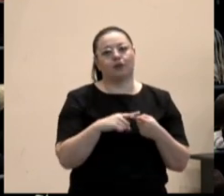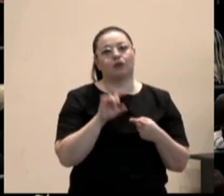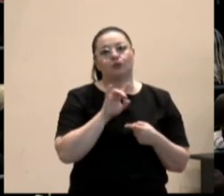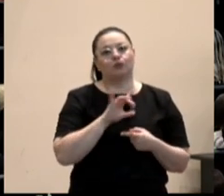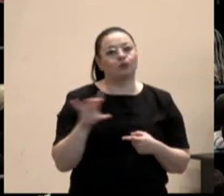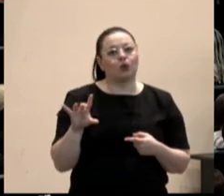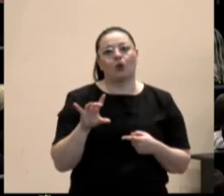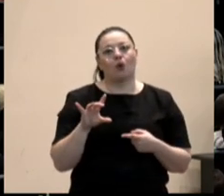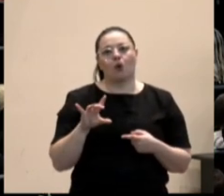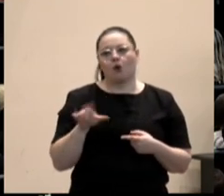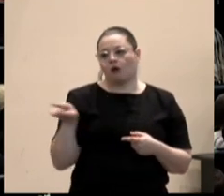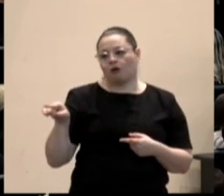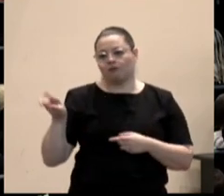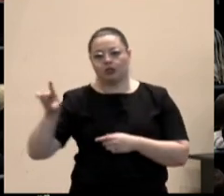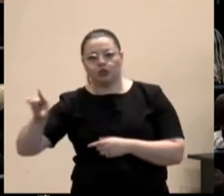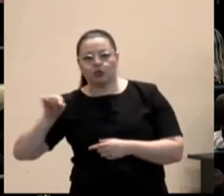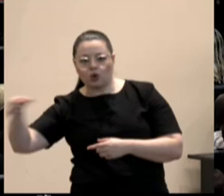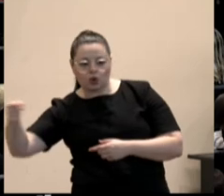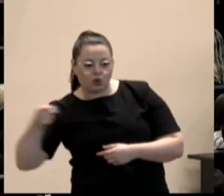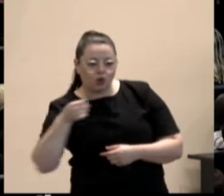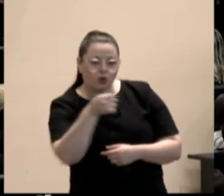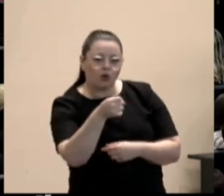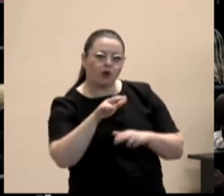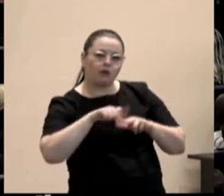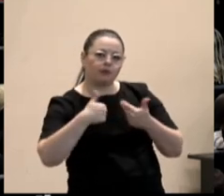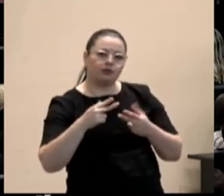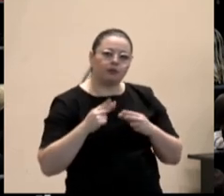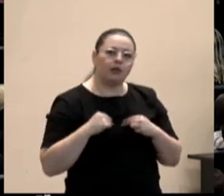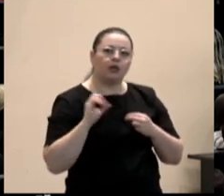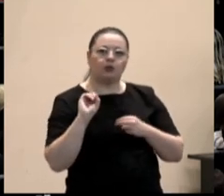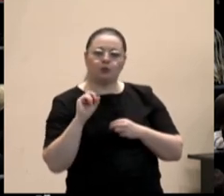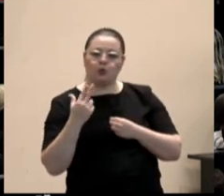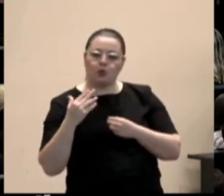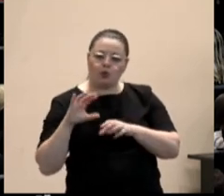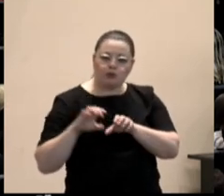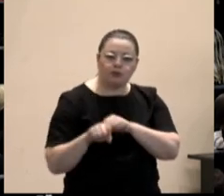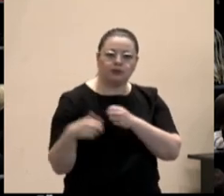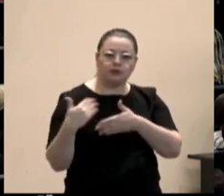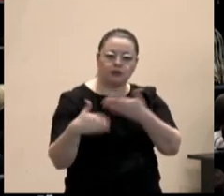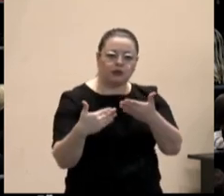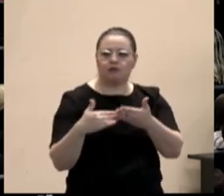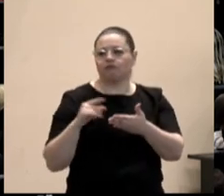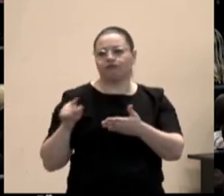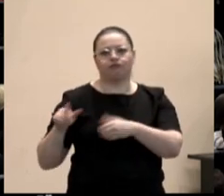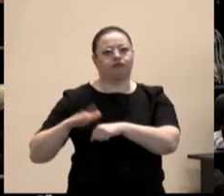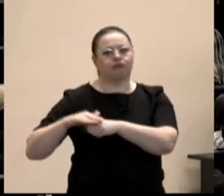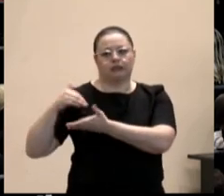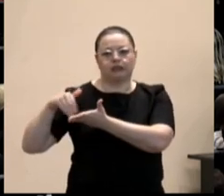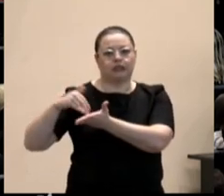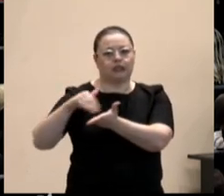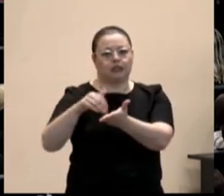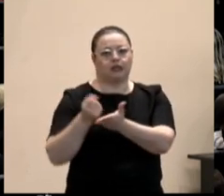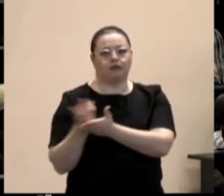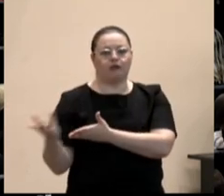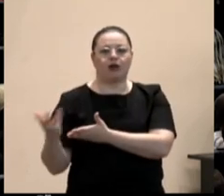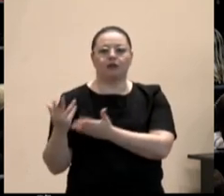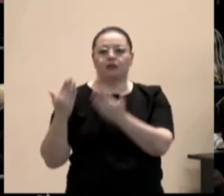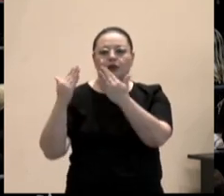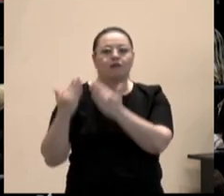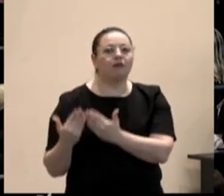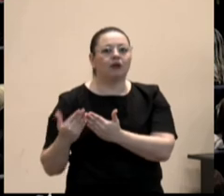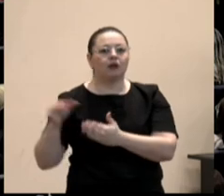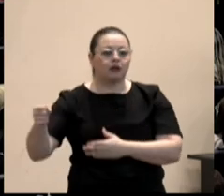por mérito e desempenho, em primeiro momento, é por parte das secretarias, que méritos e desempenho,